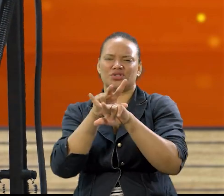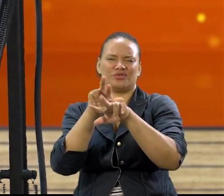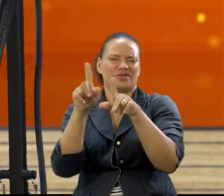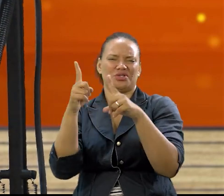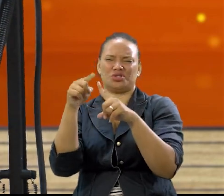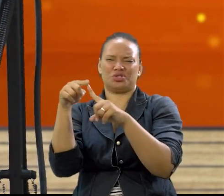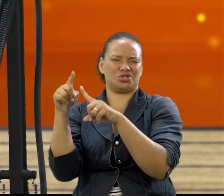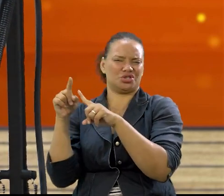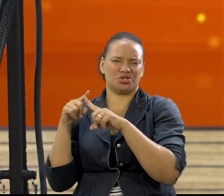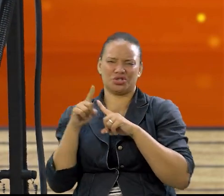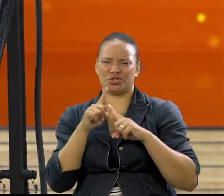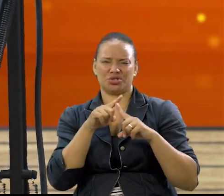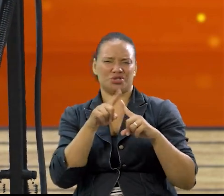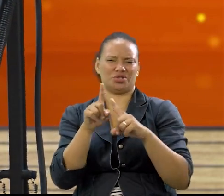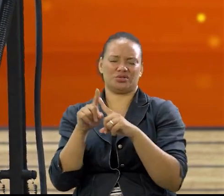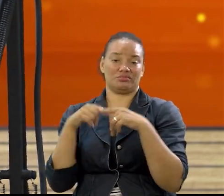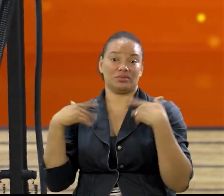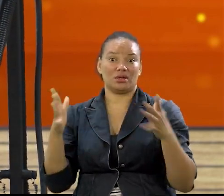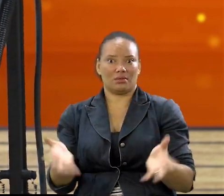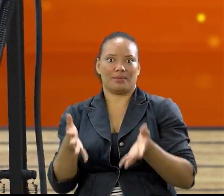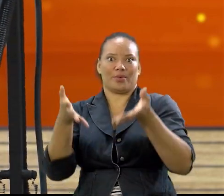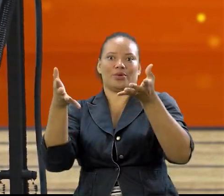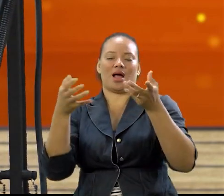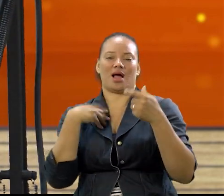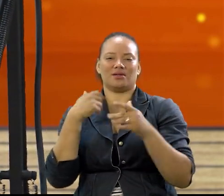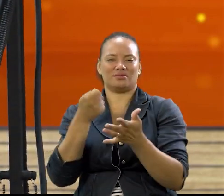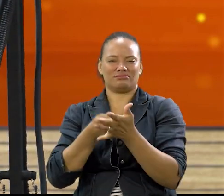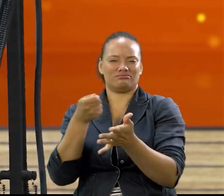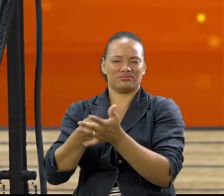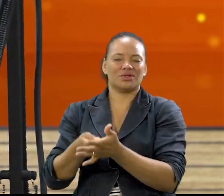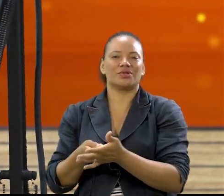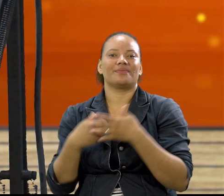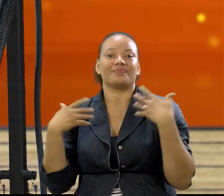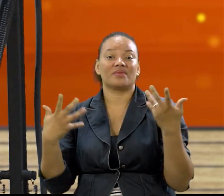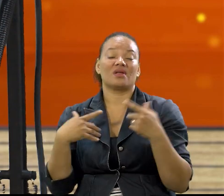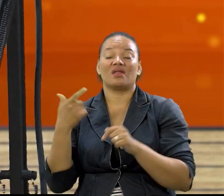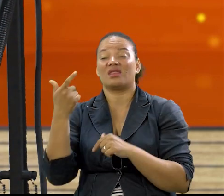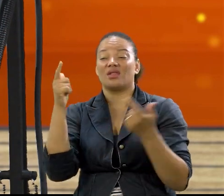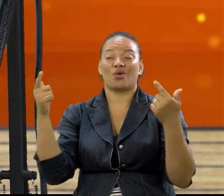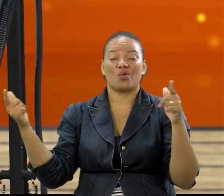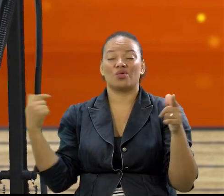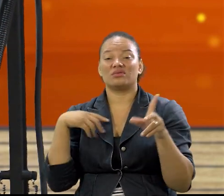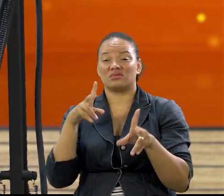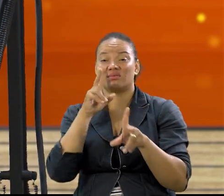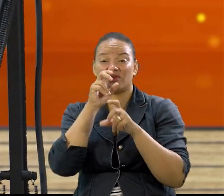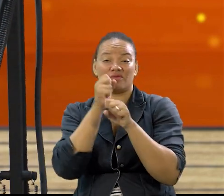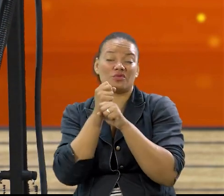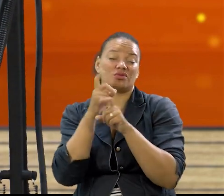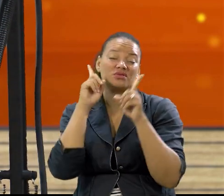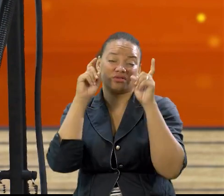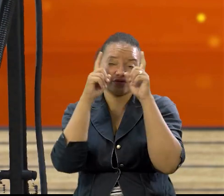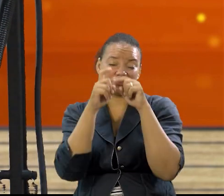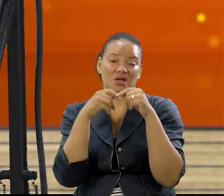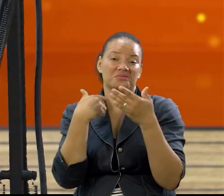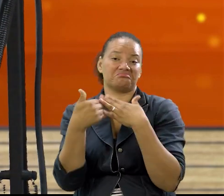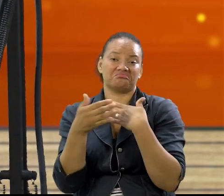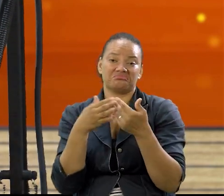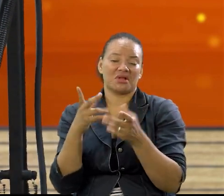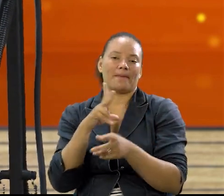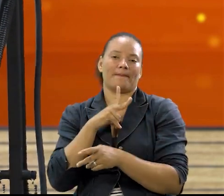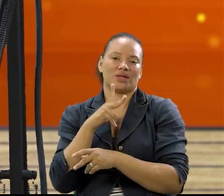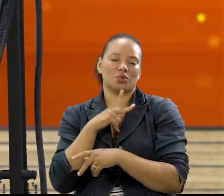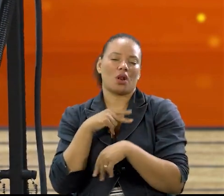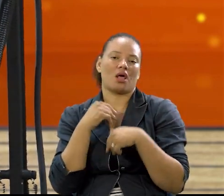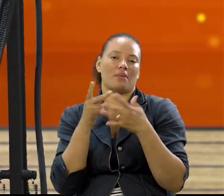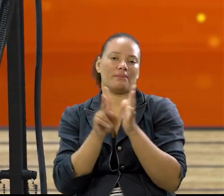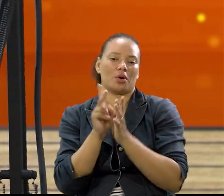mais diversos tipos matrizes aqueles que estão empolgados determinados e aqueles que realmente por força de qualquer dificuldade Seja